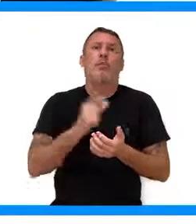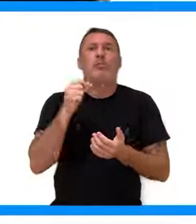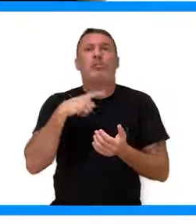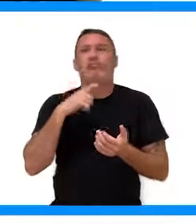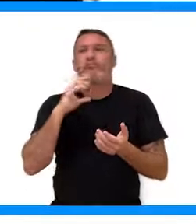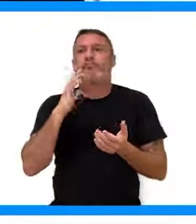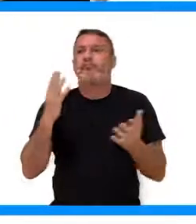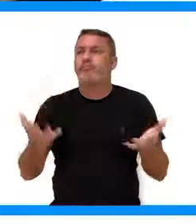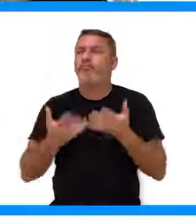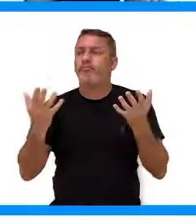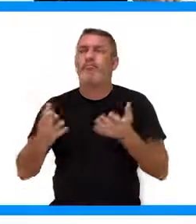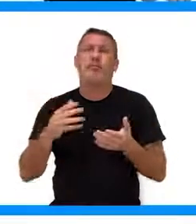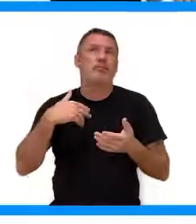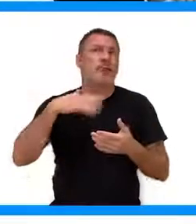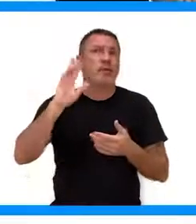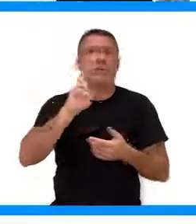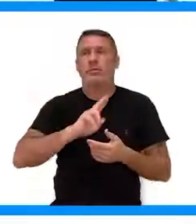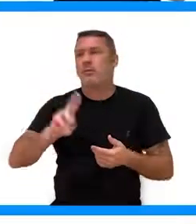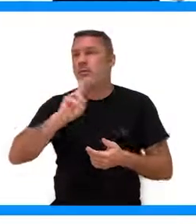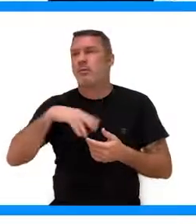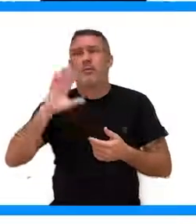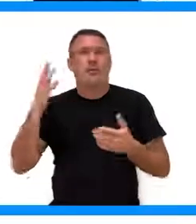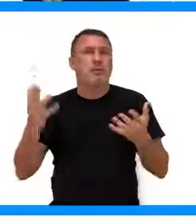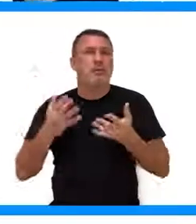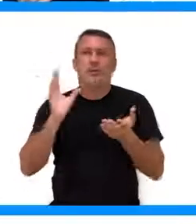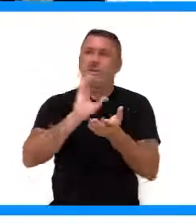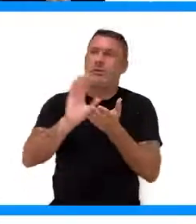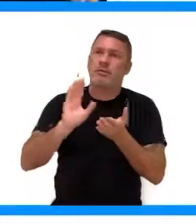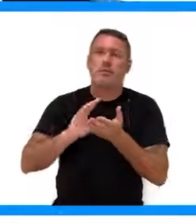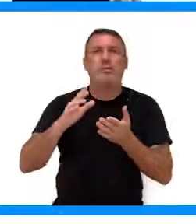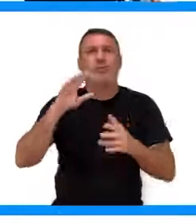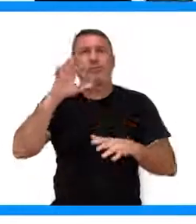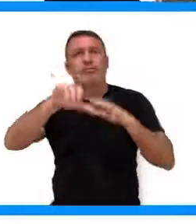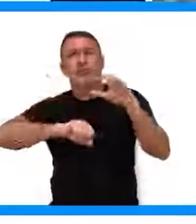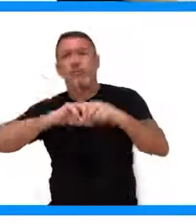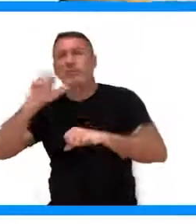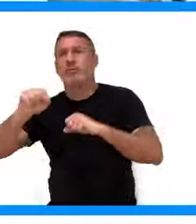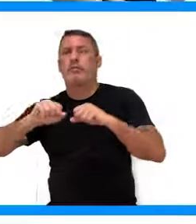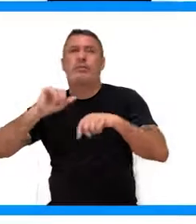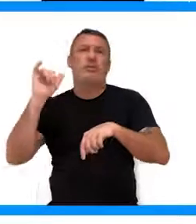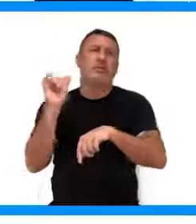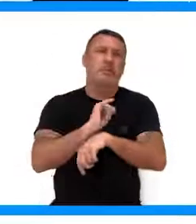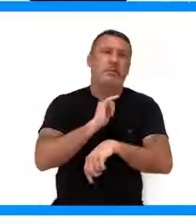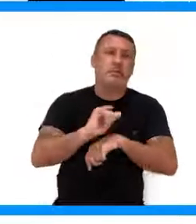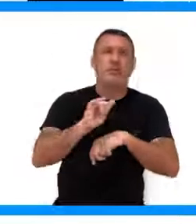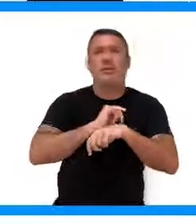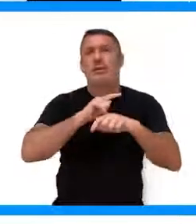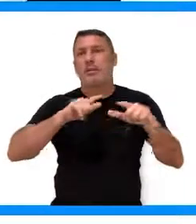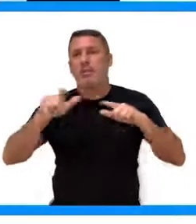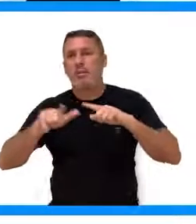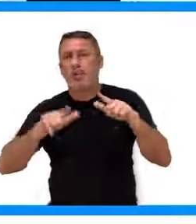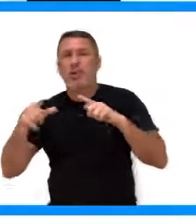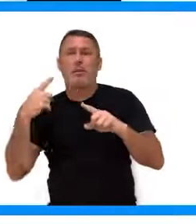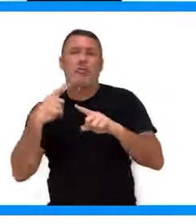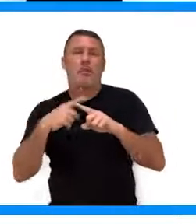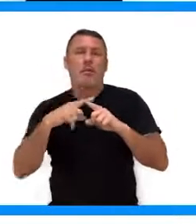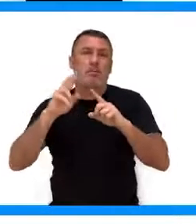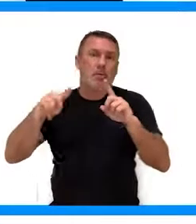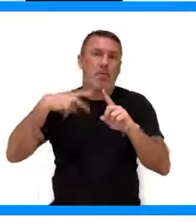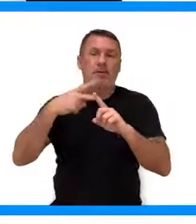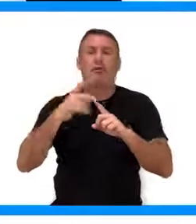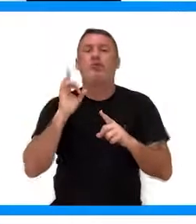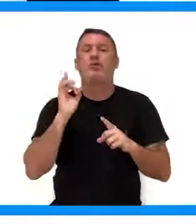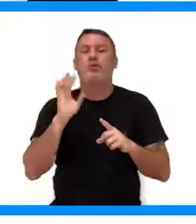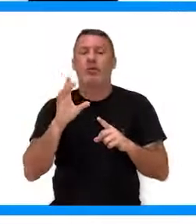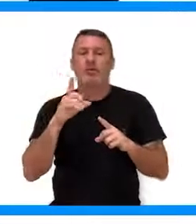a investir mais em alguns insumos, buscar alternativas para aumentar a